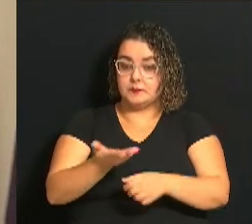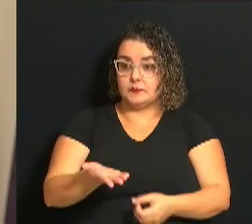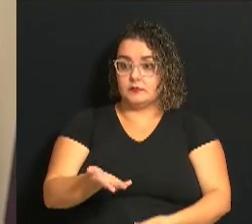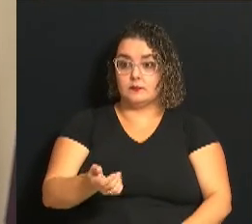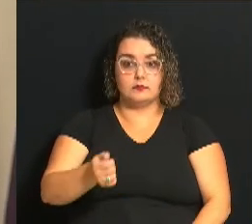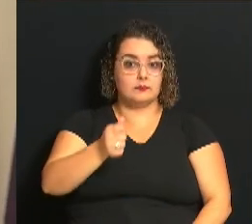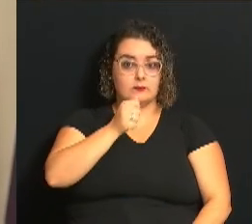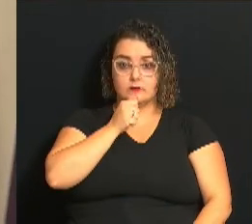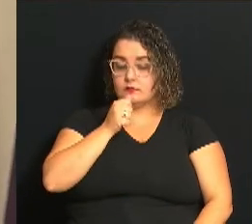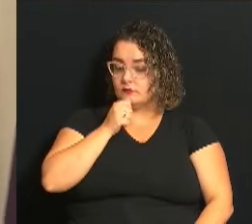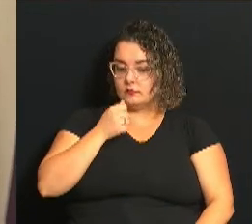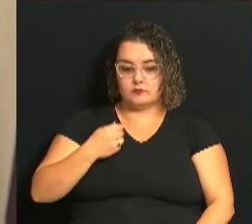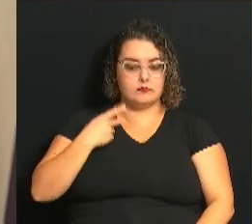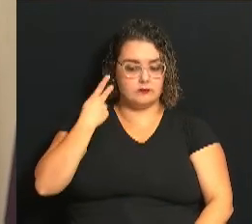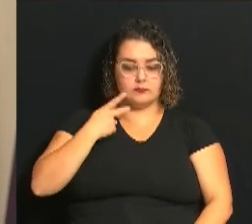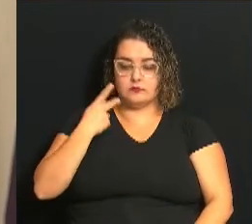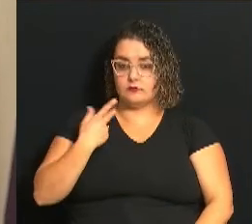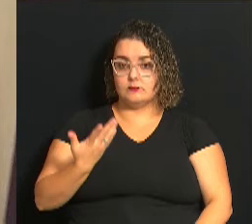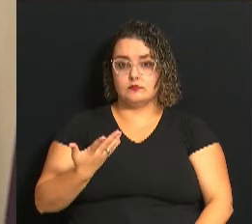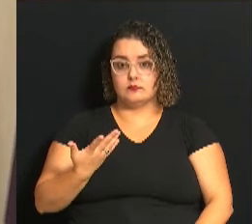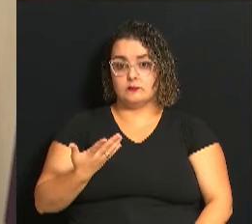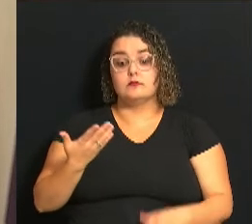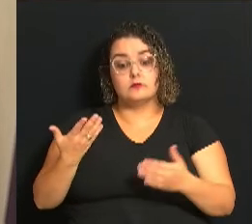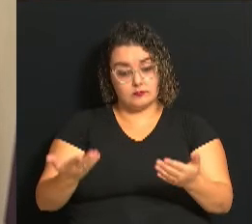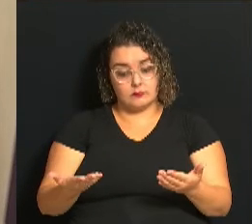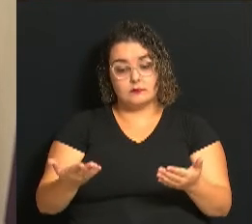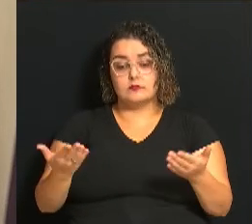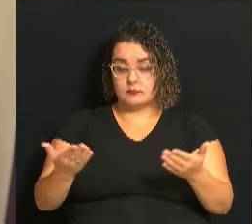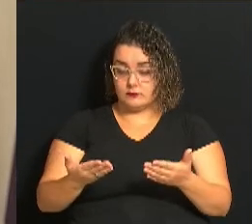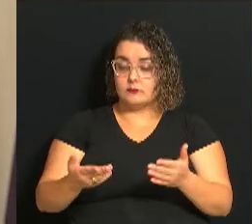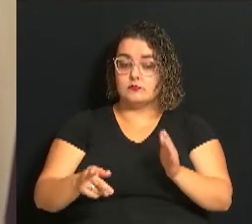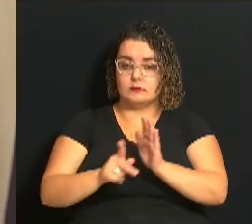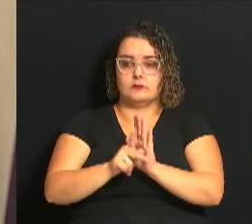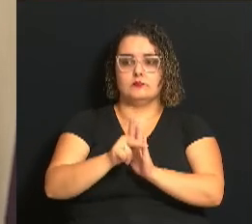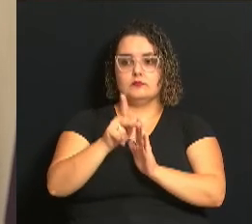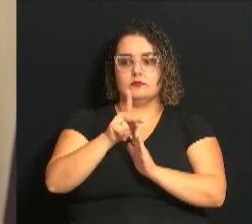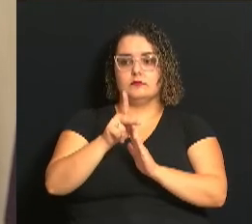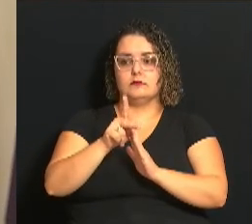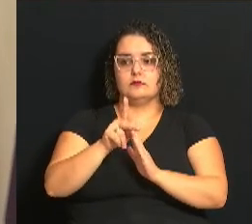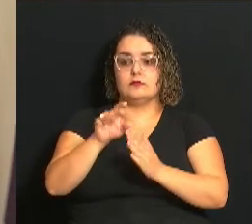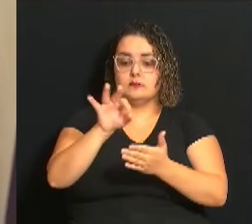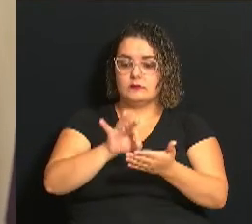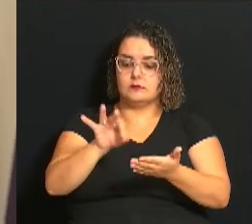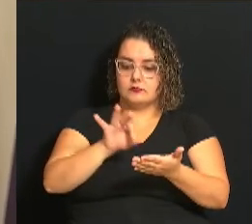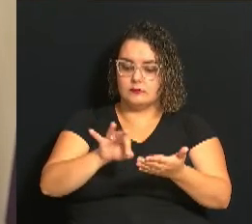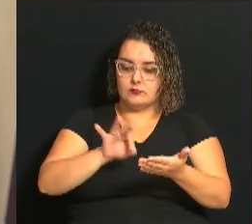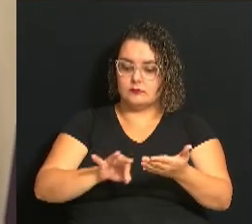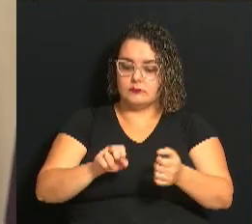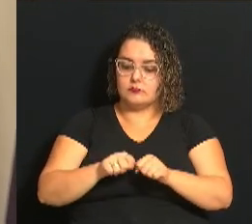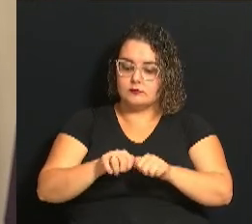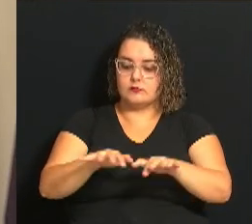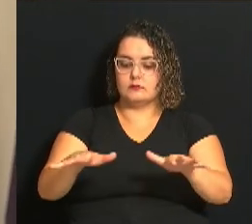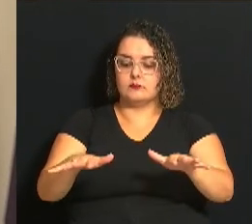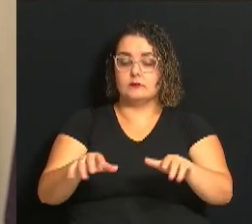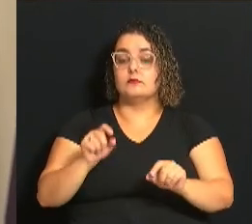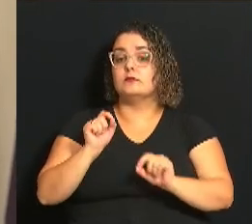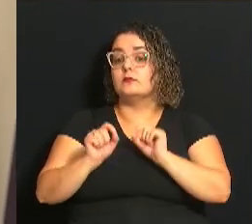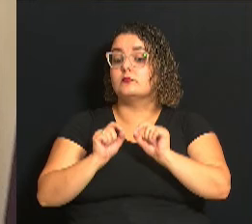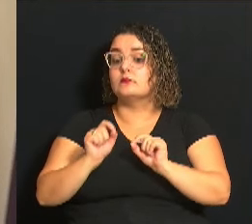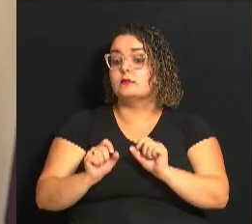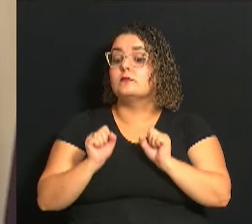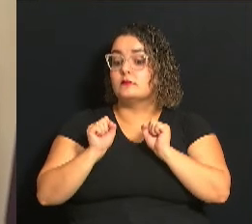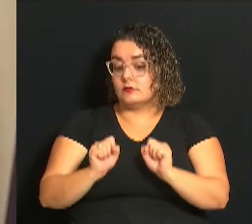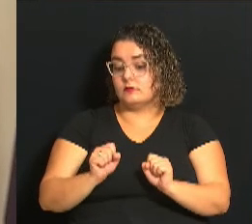estava como vereador, mas agora esse projeto ele vem para fazer algumas correções e ampliação do que pode e o que não pode na